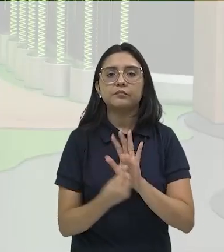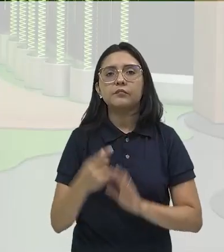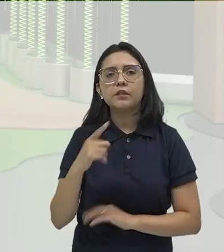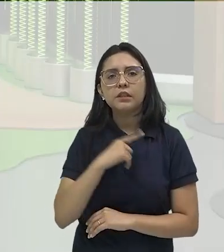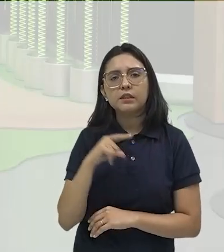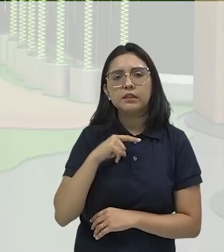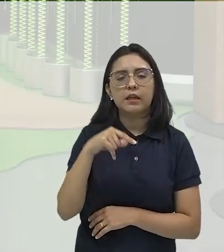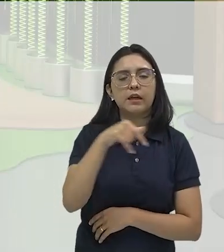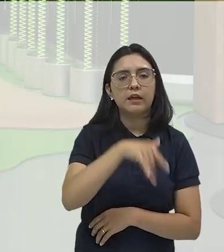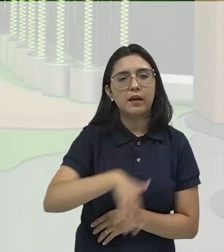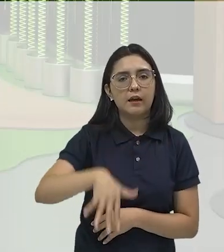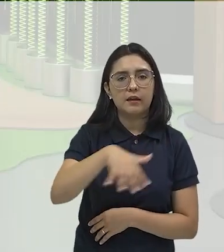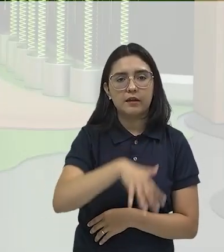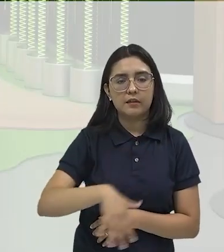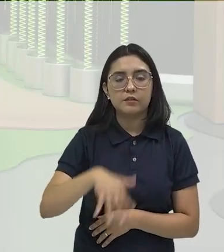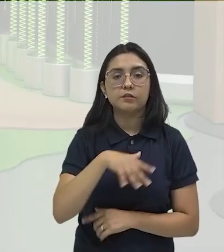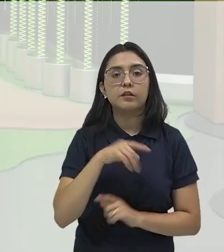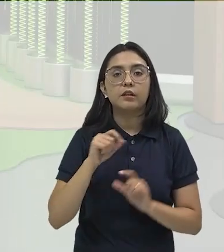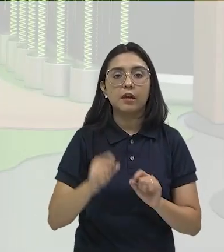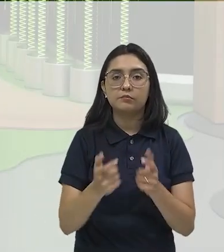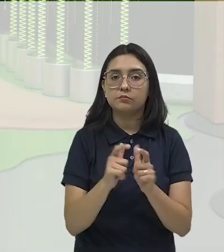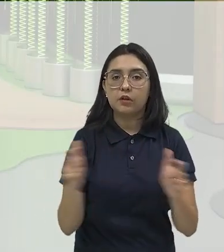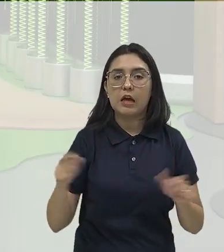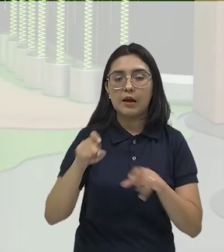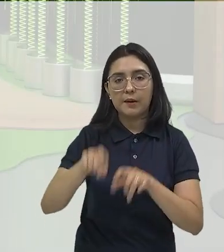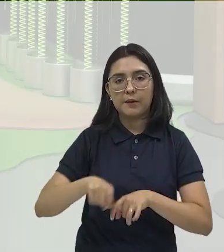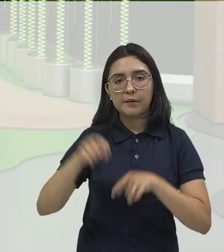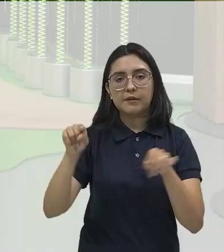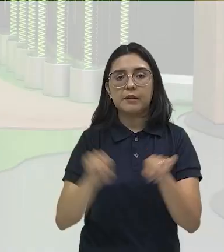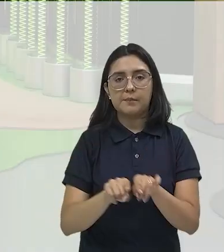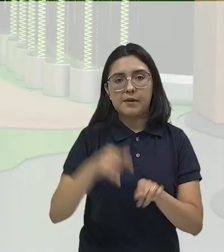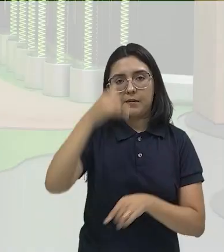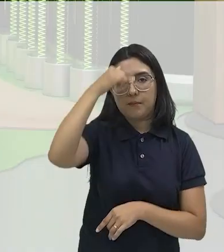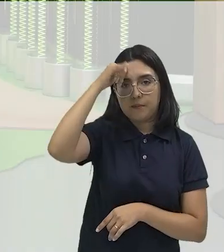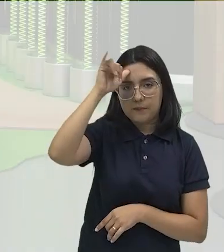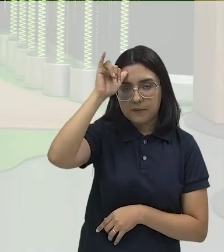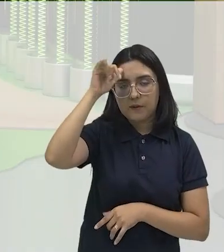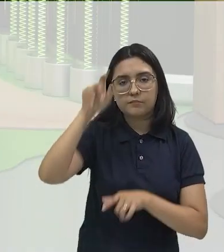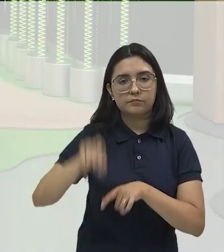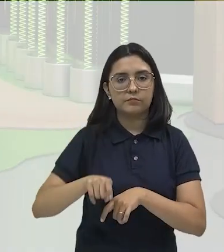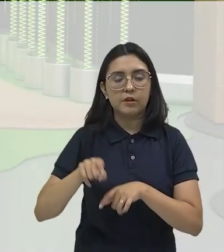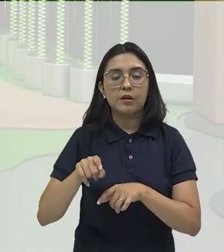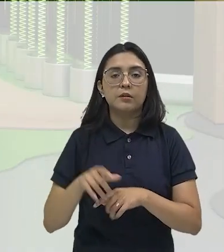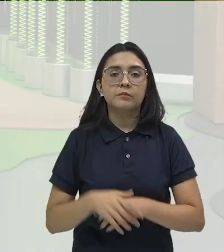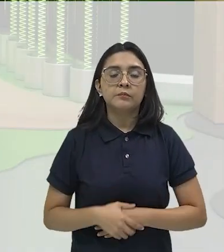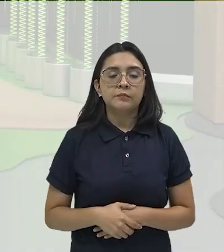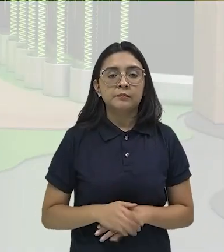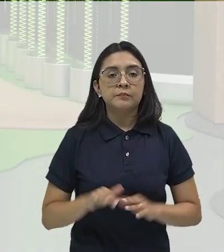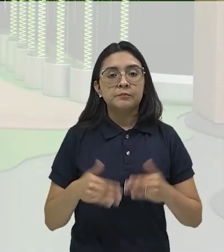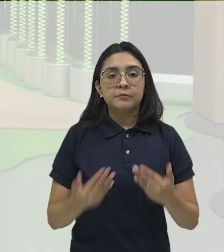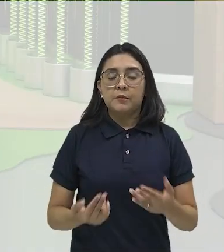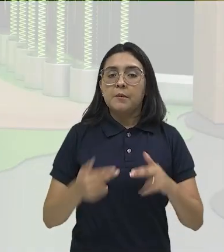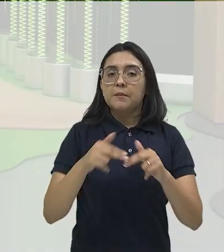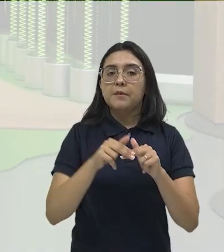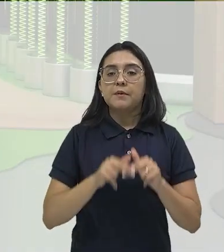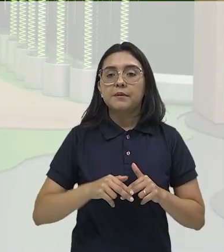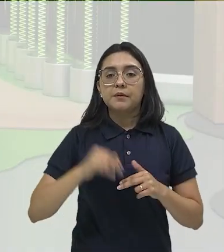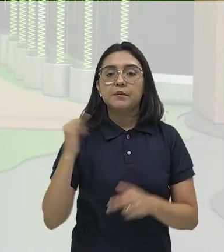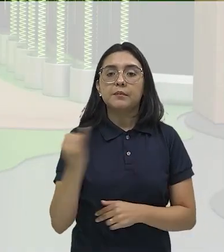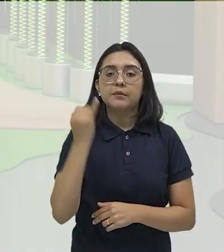grandes áreas de pecuária e agricultura. Então, É por isso que é importante a